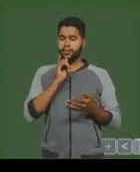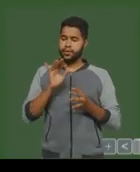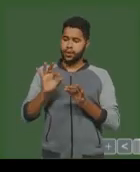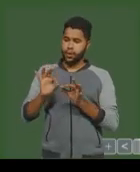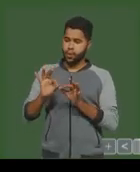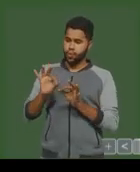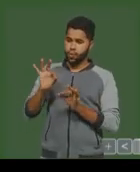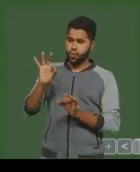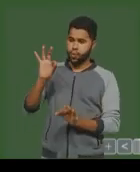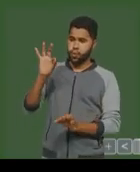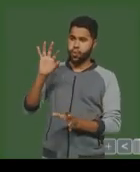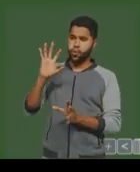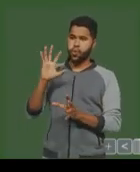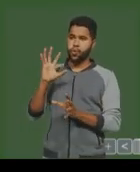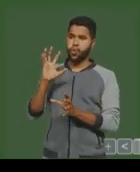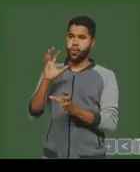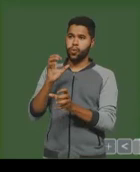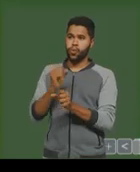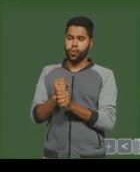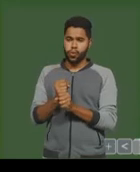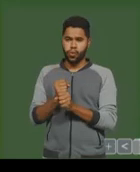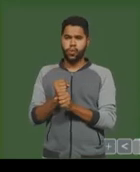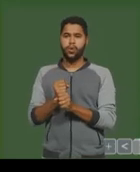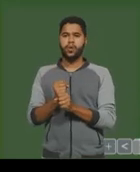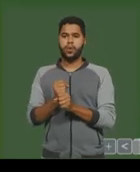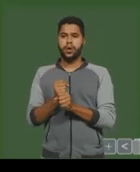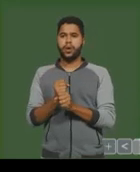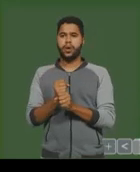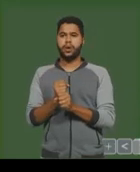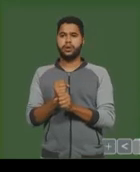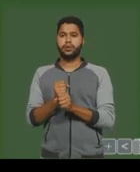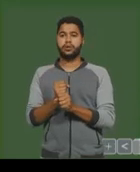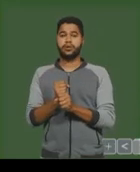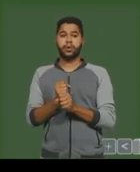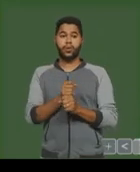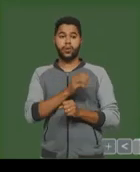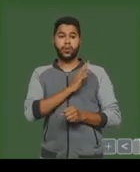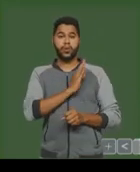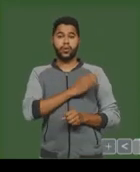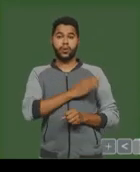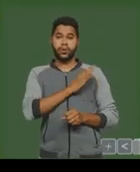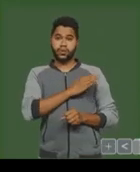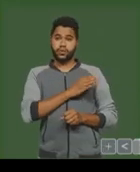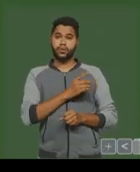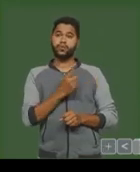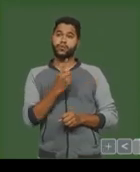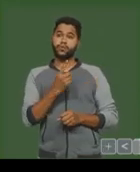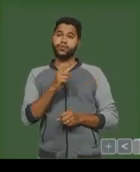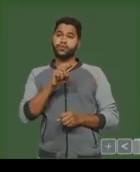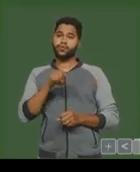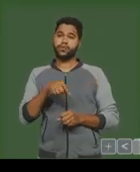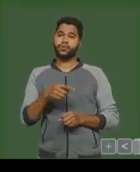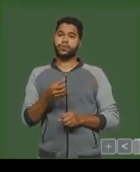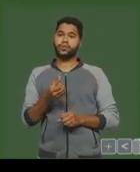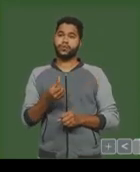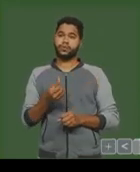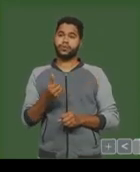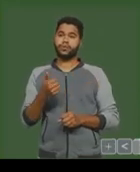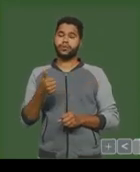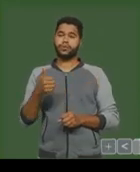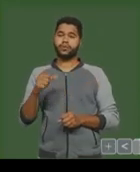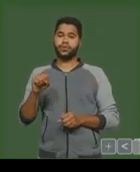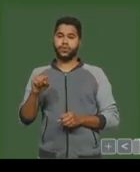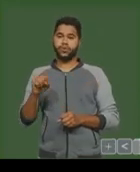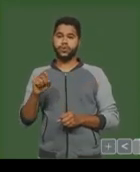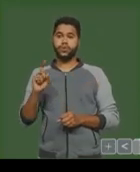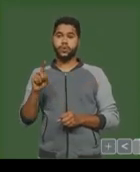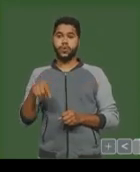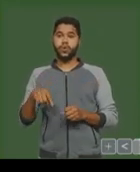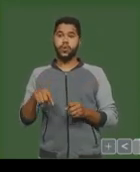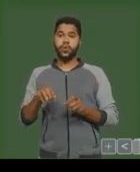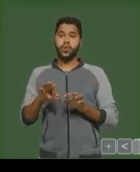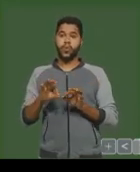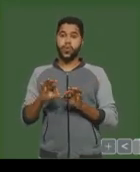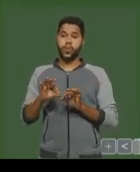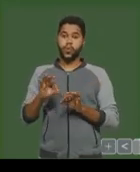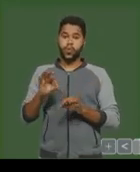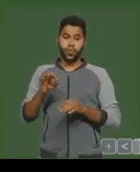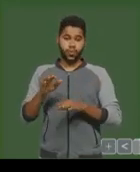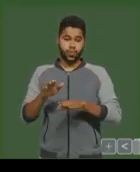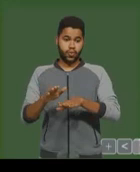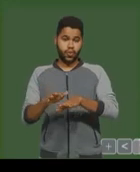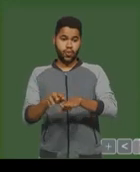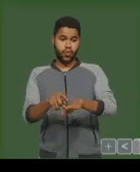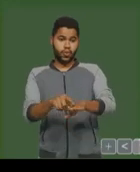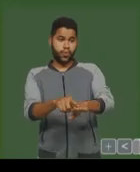total até a altura, até o coração, vai dar 1,618. Se você medir o comprimento total do seu